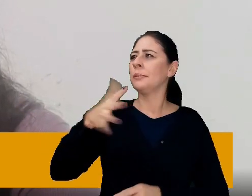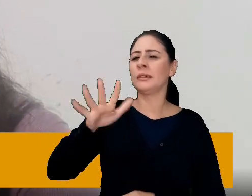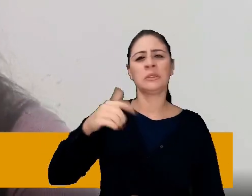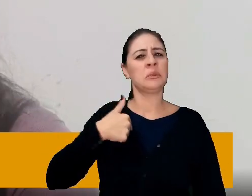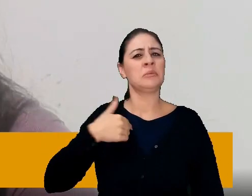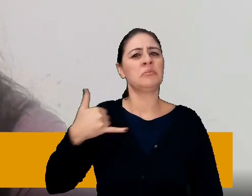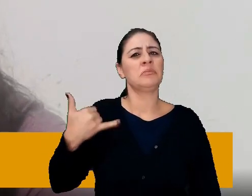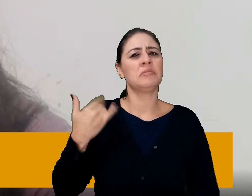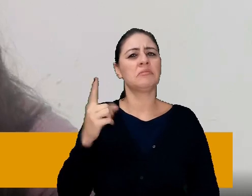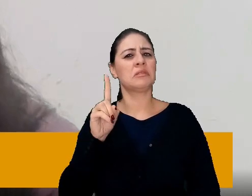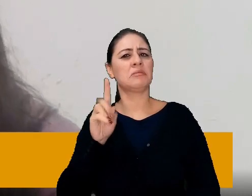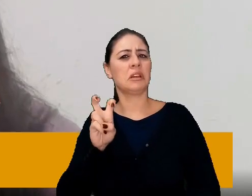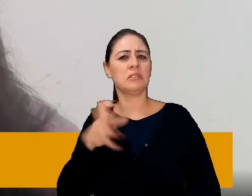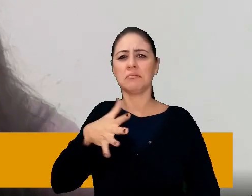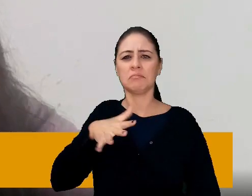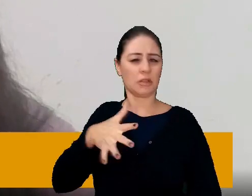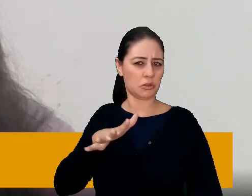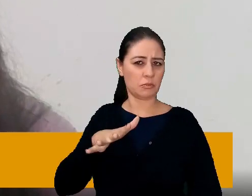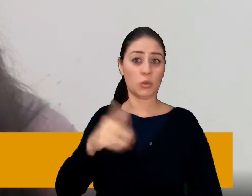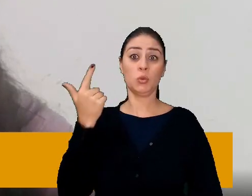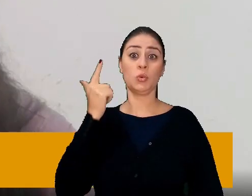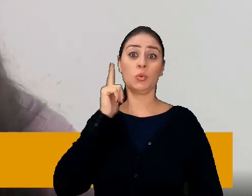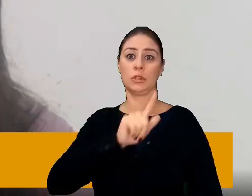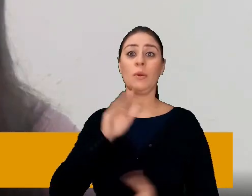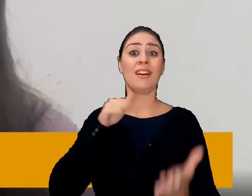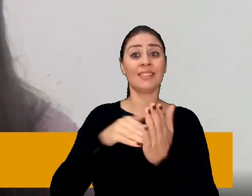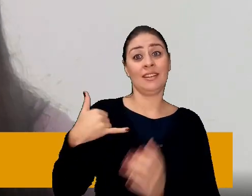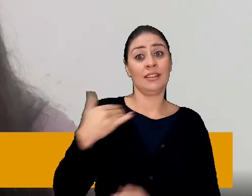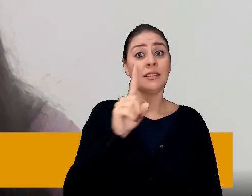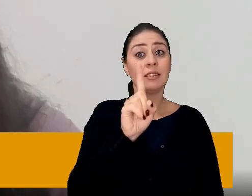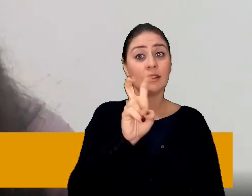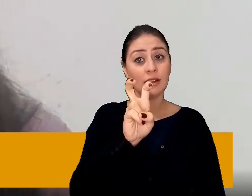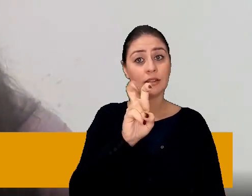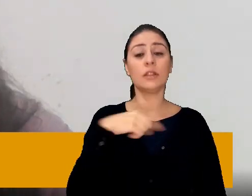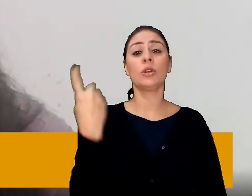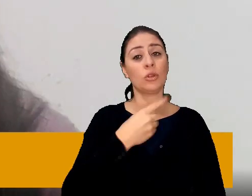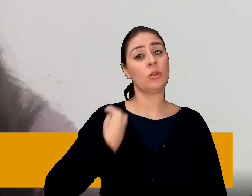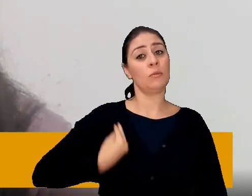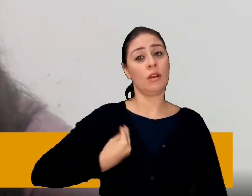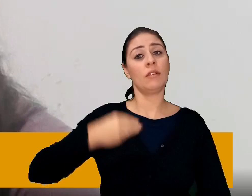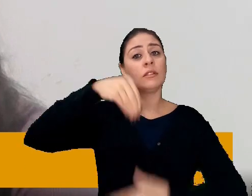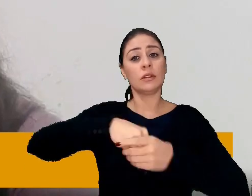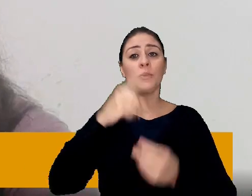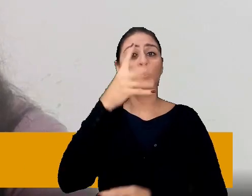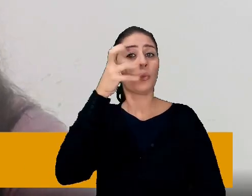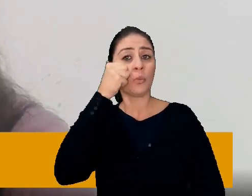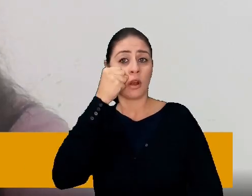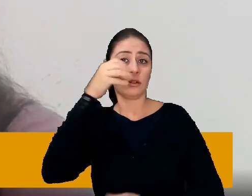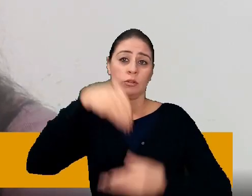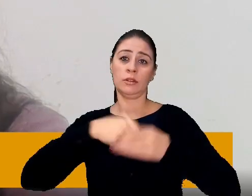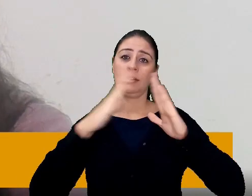eu tinha uns 15 anos por aí. Até 15 anos, a gente morava no quartinho da empregada mesmo.